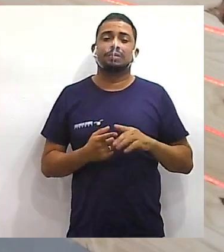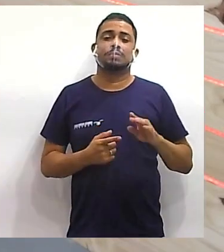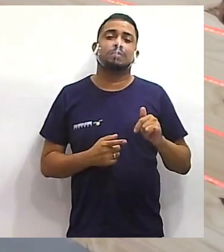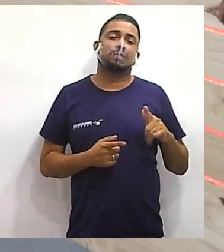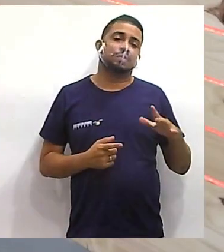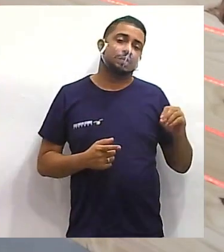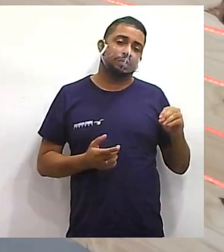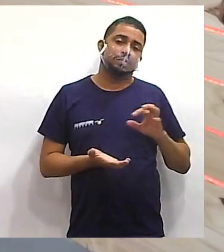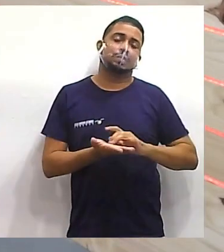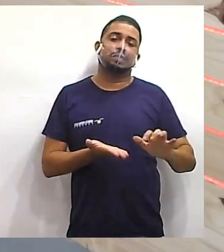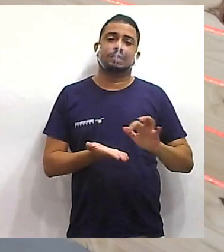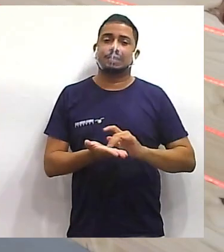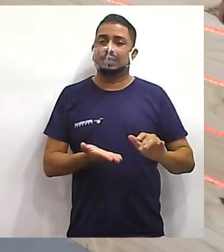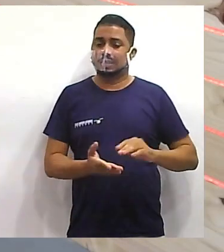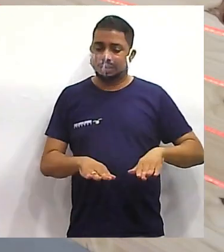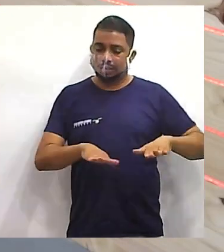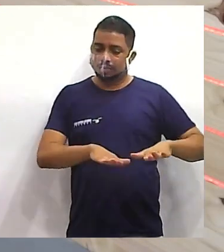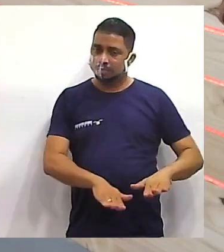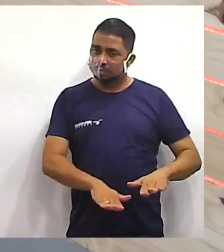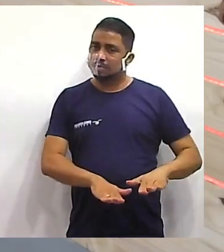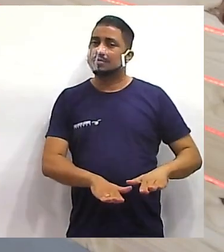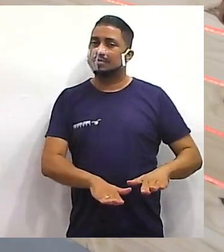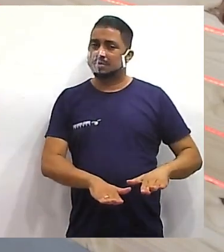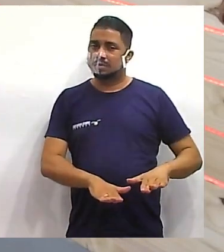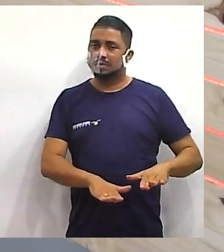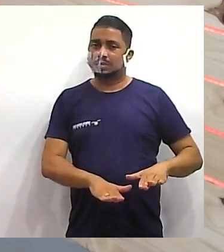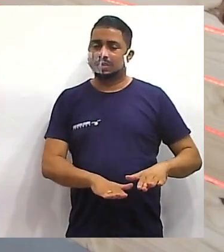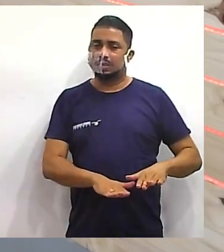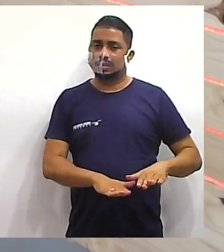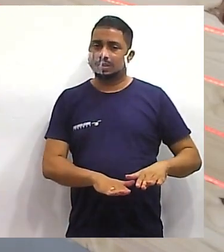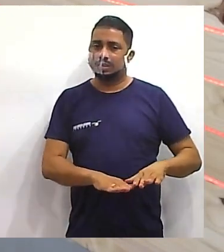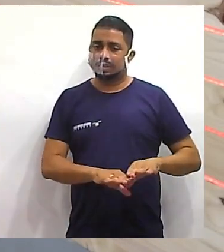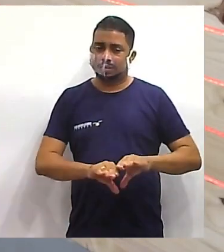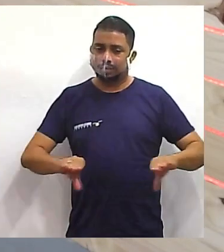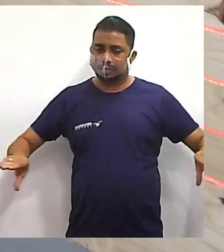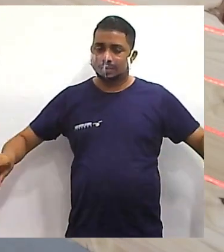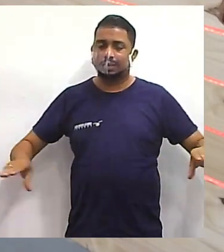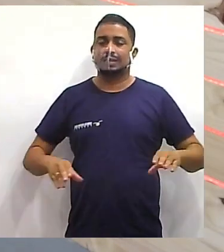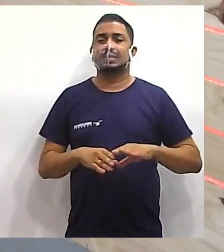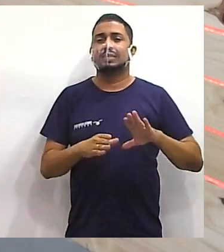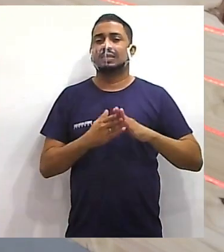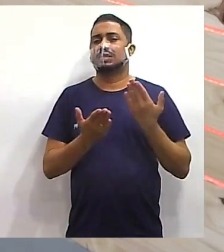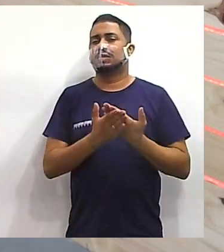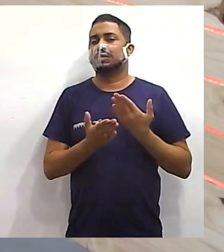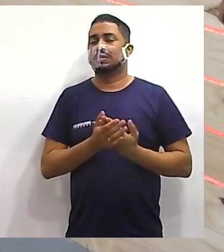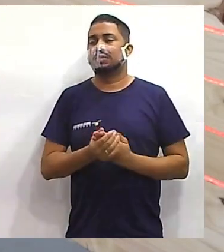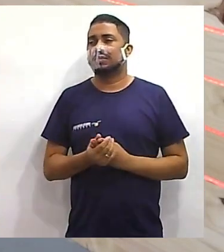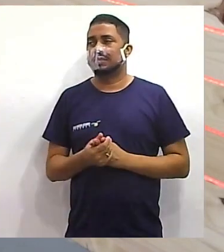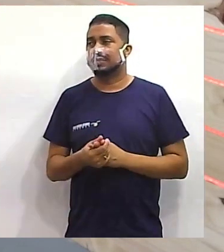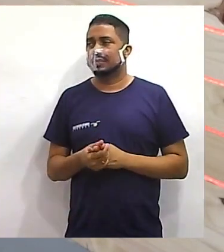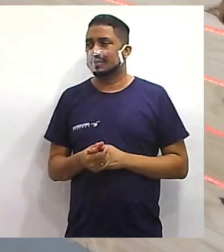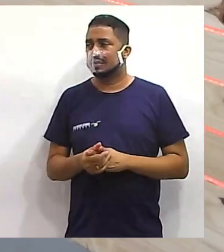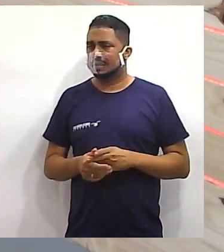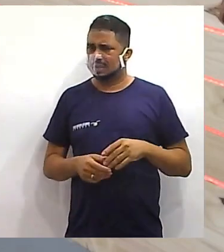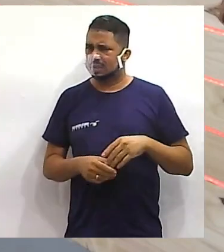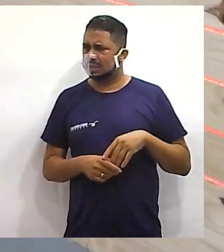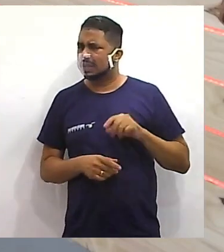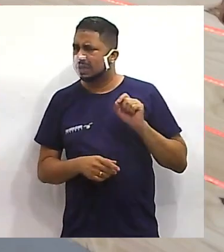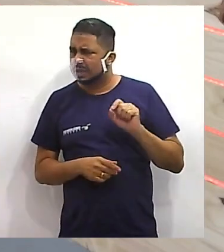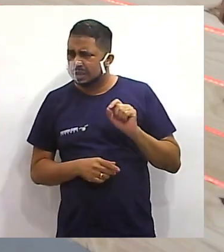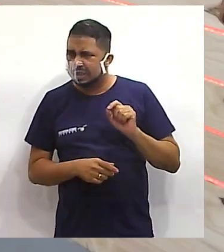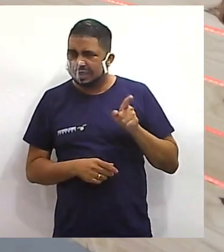das secretarias. Sim. Da escola. Ô, Márcia, será, né, que os estudantes conhecem o